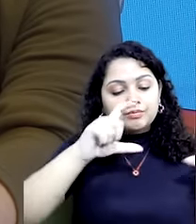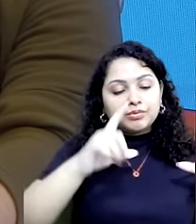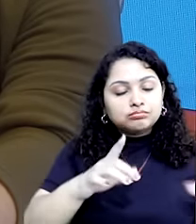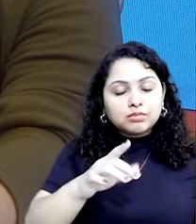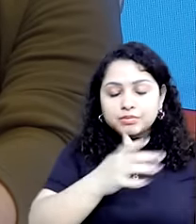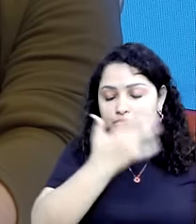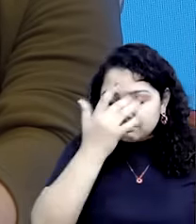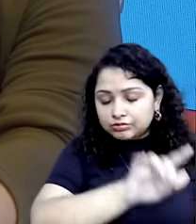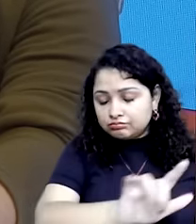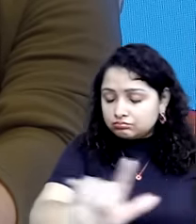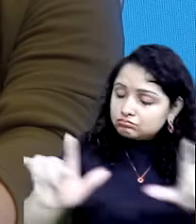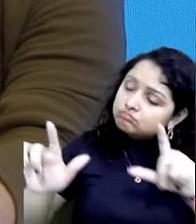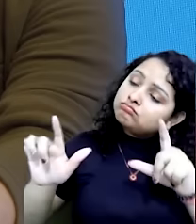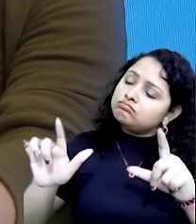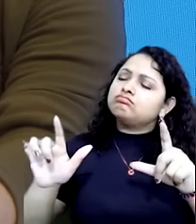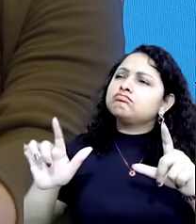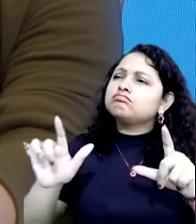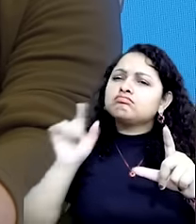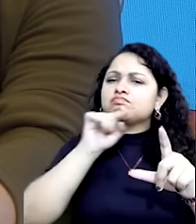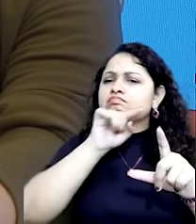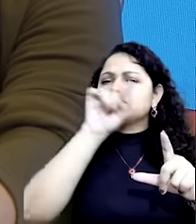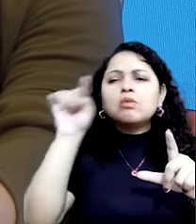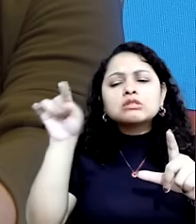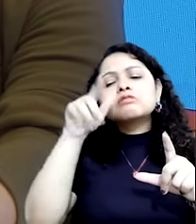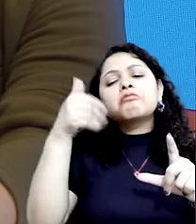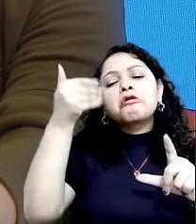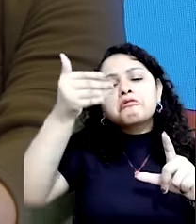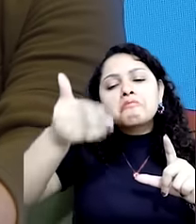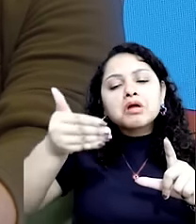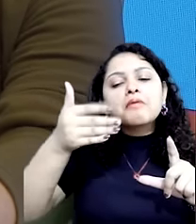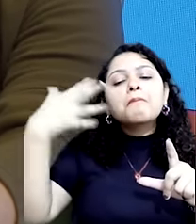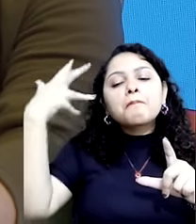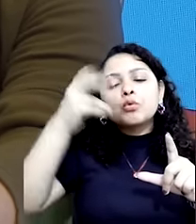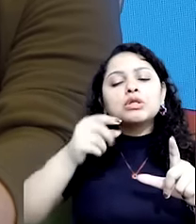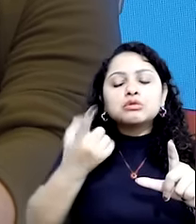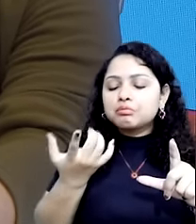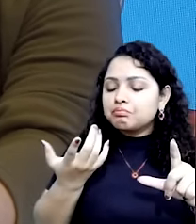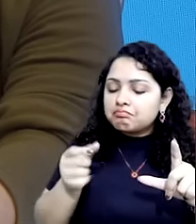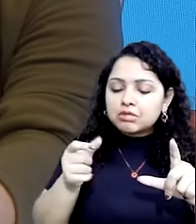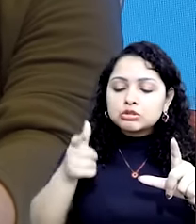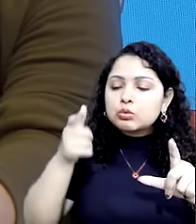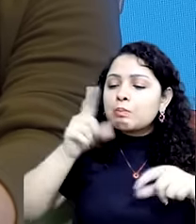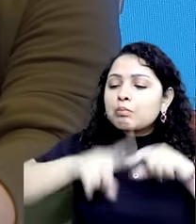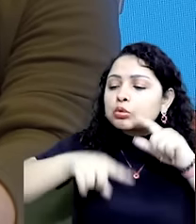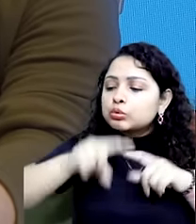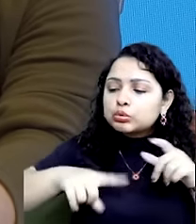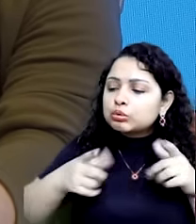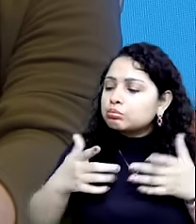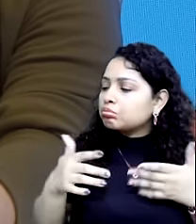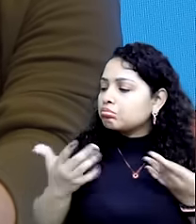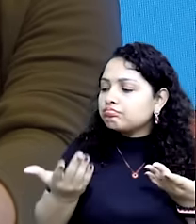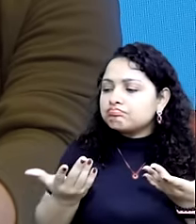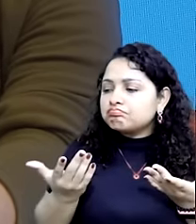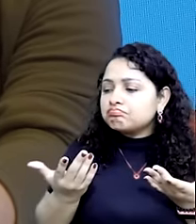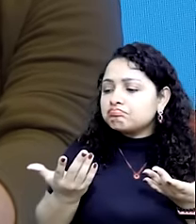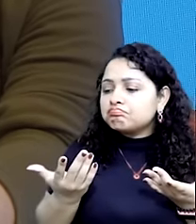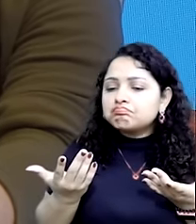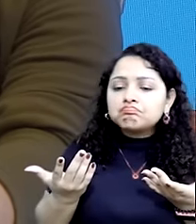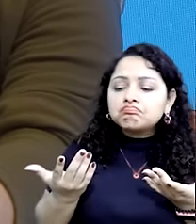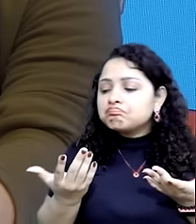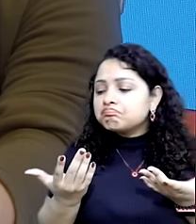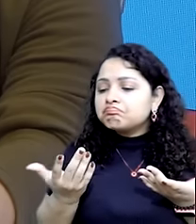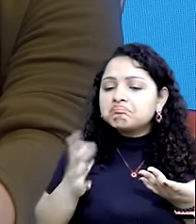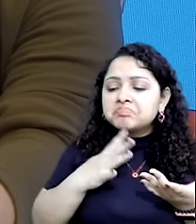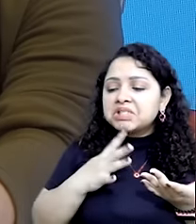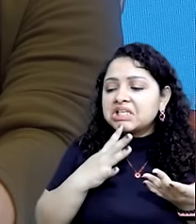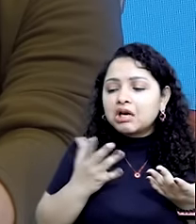quem que tá sendo vendido ali dentro às vezes não uma coisa que tá só de acessório ali com por a imagem a pessoa fica mais interessada naquilo em vez do